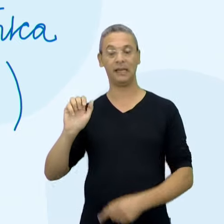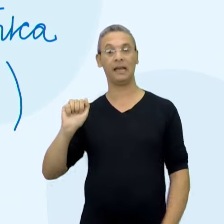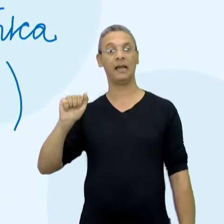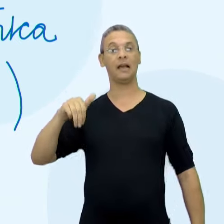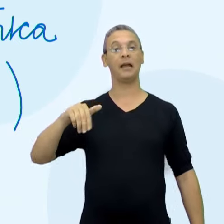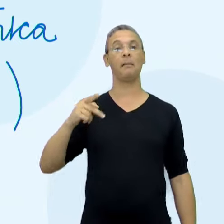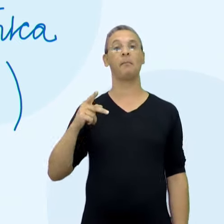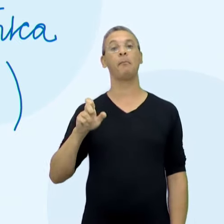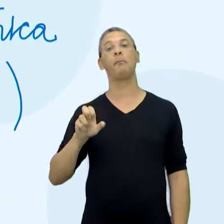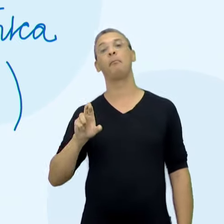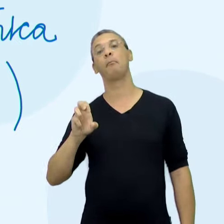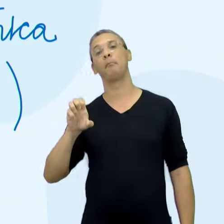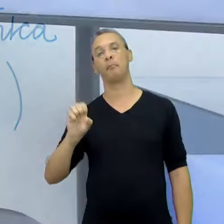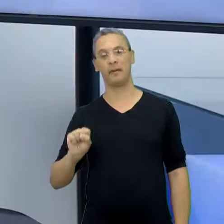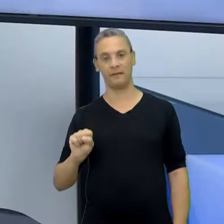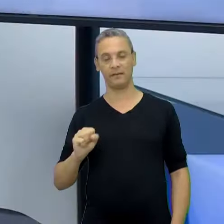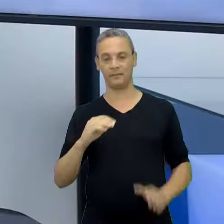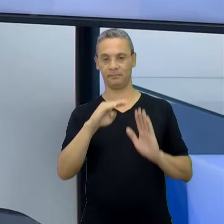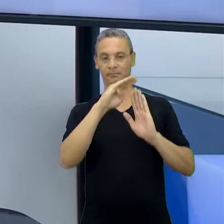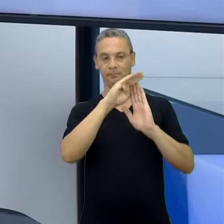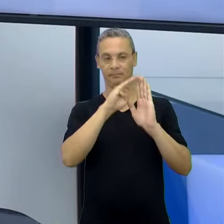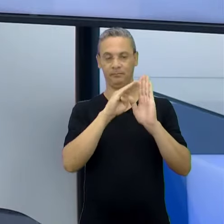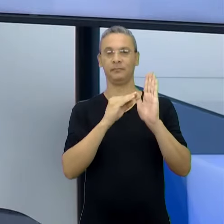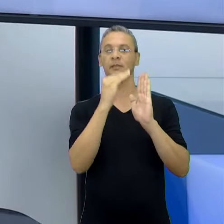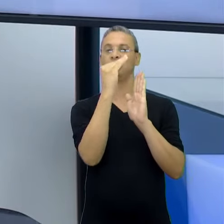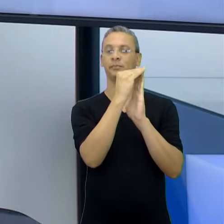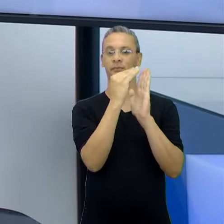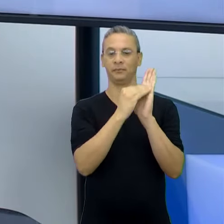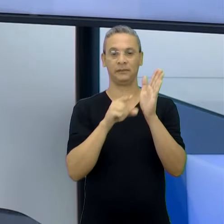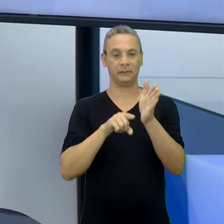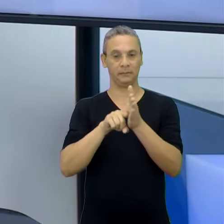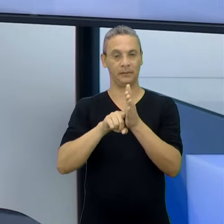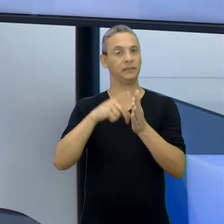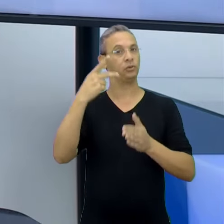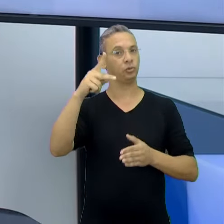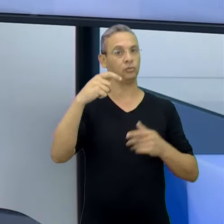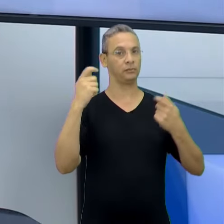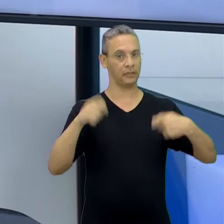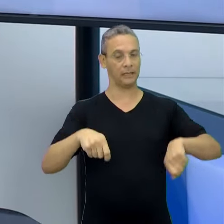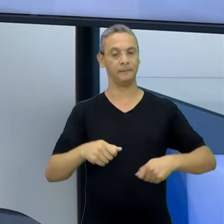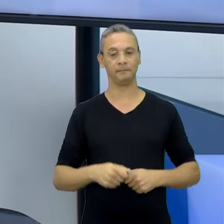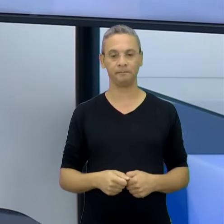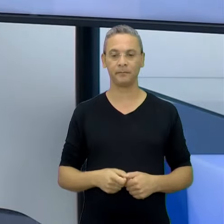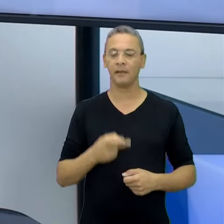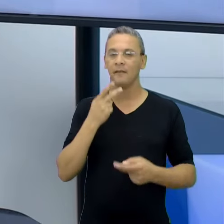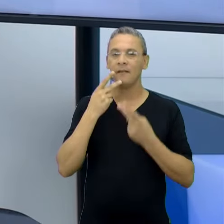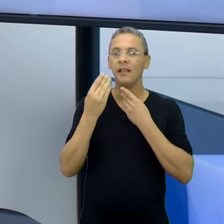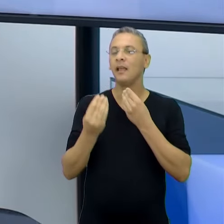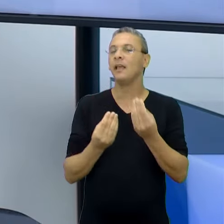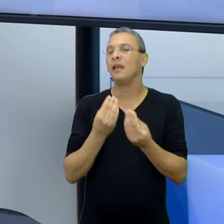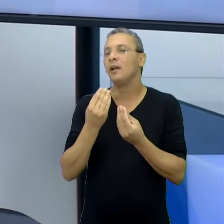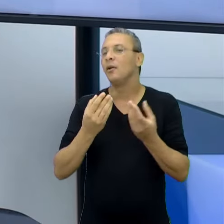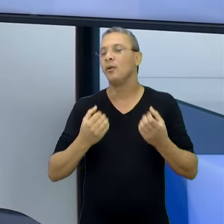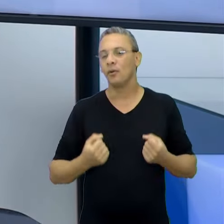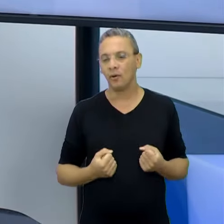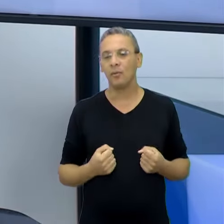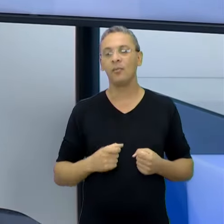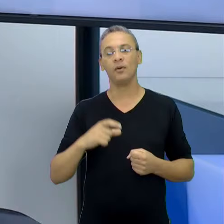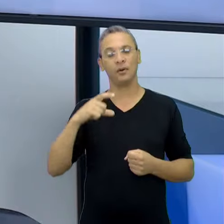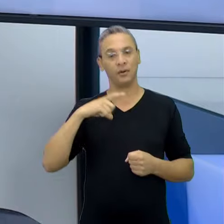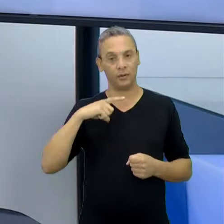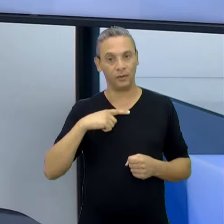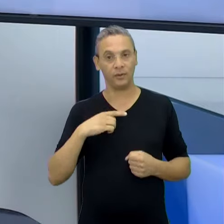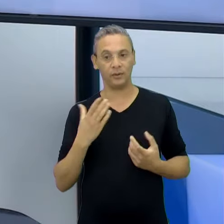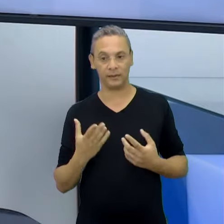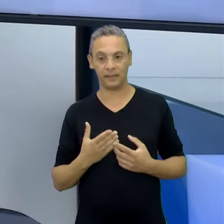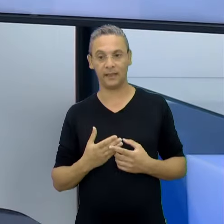amperes. Já fica aí para a sua lista de fazer aí a pesquisa, hein? No caso, o que eu falei aqui para você? Que há um